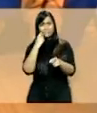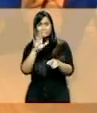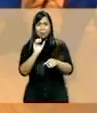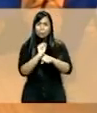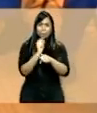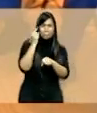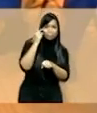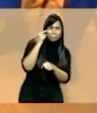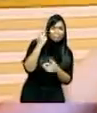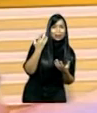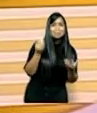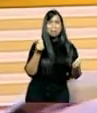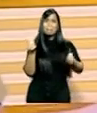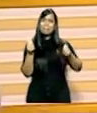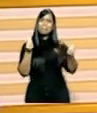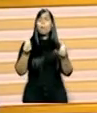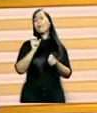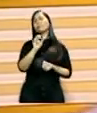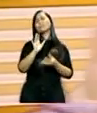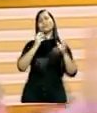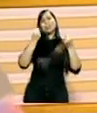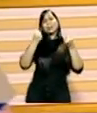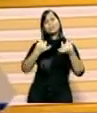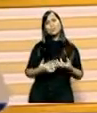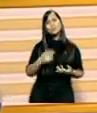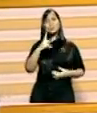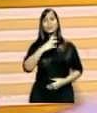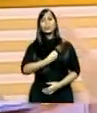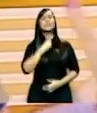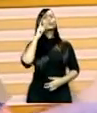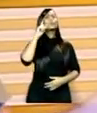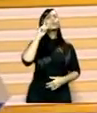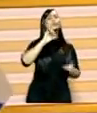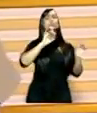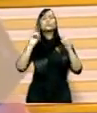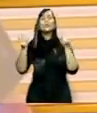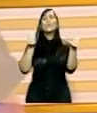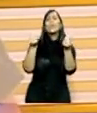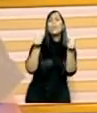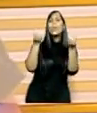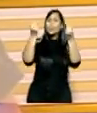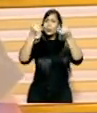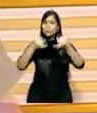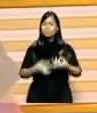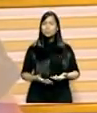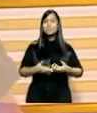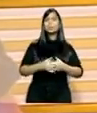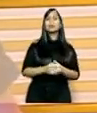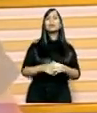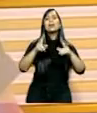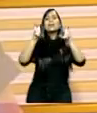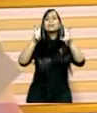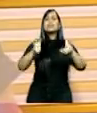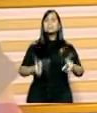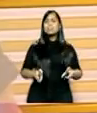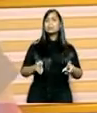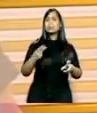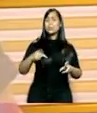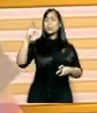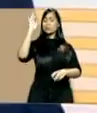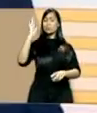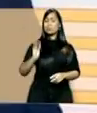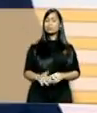pensar sobre isso? Você já falou isso na sua vida, no dia a dia? Comenta um pouco sobre essa expressão tão